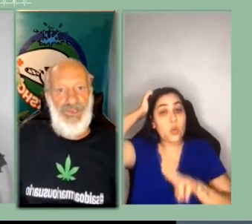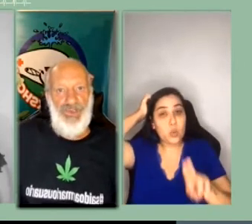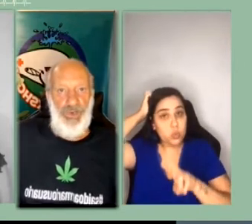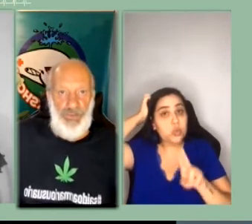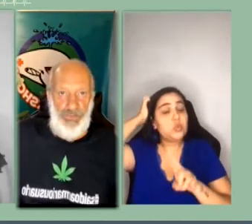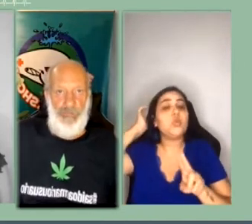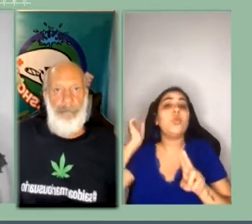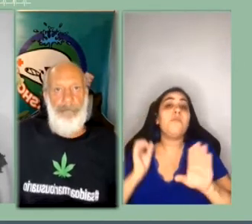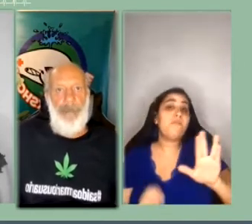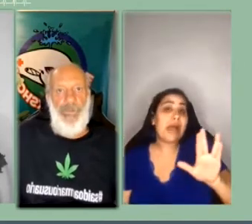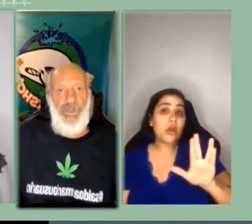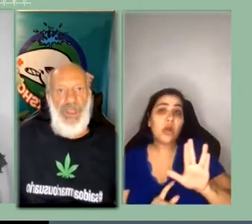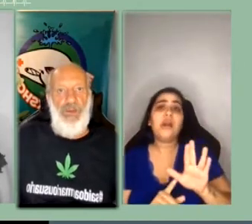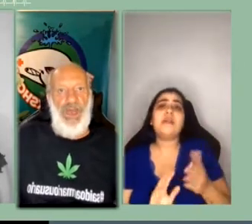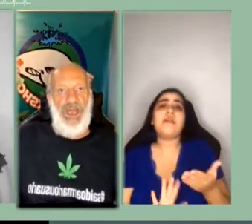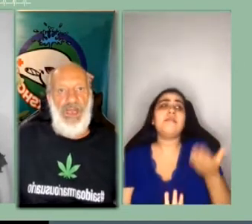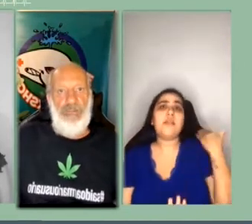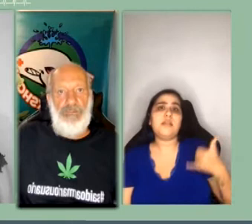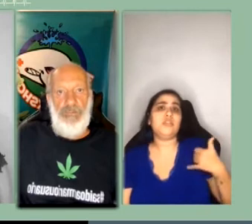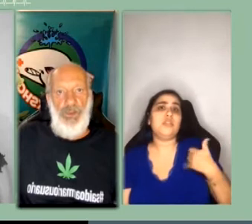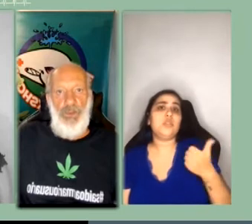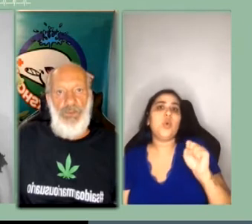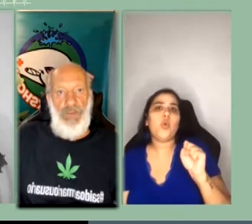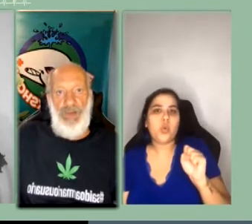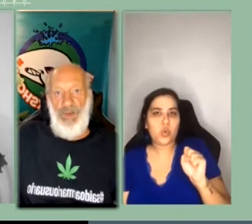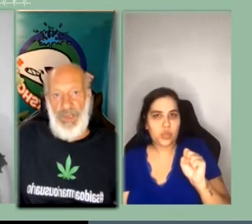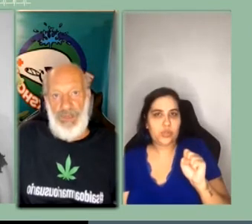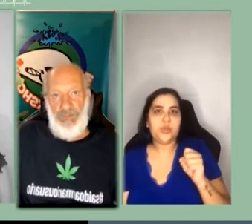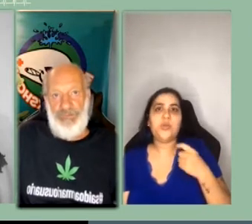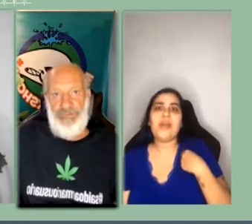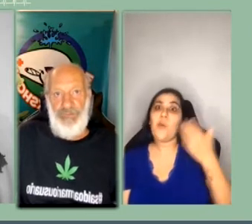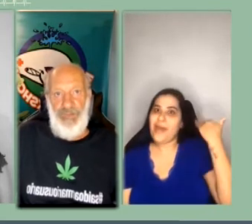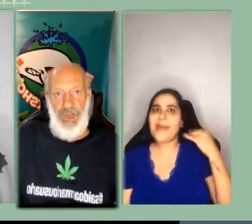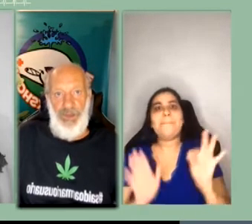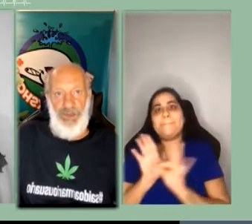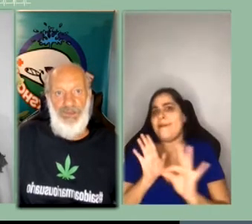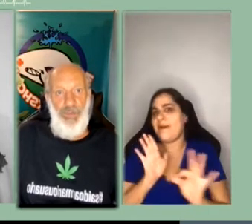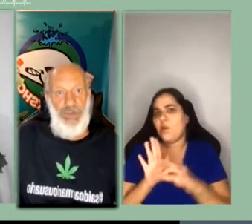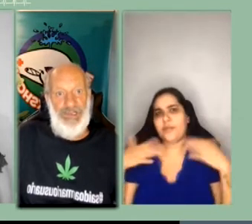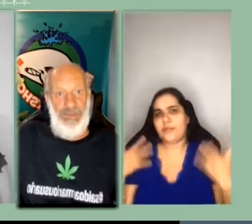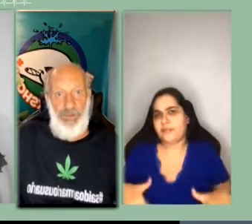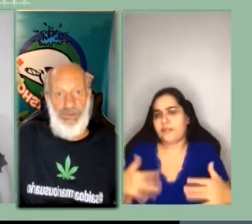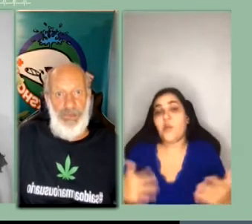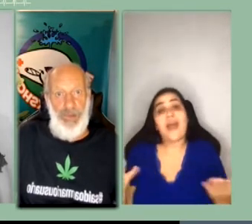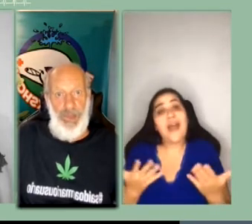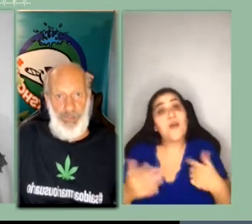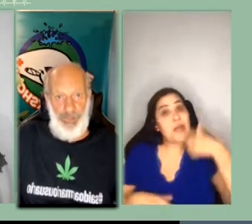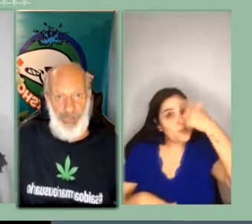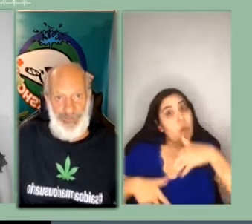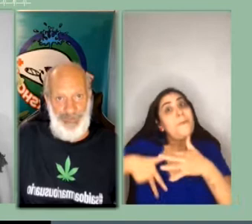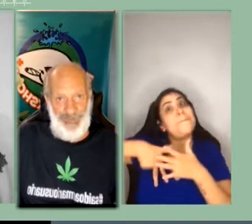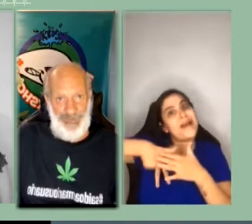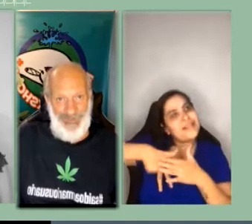os 18. Eu era um maconheiro. Agora eu sou um paciente